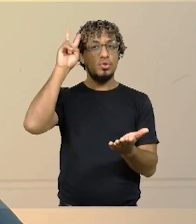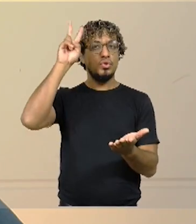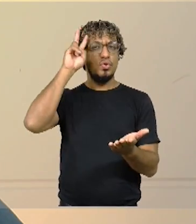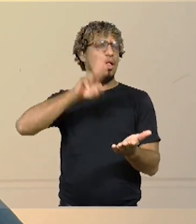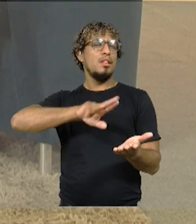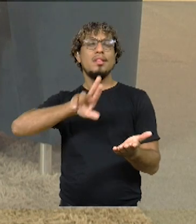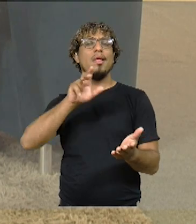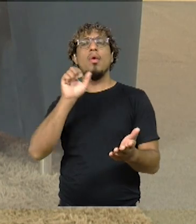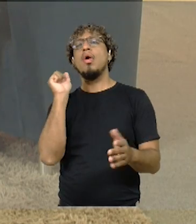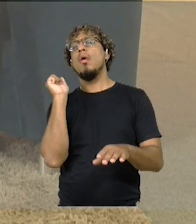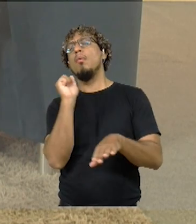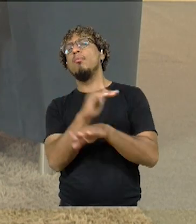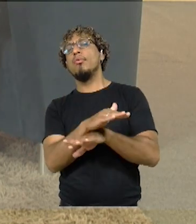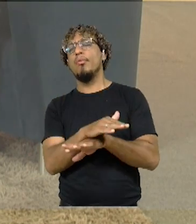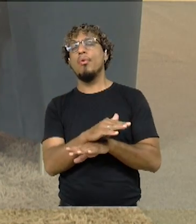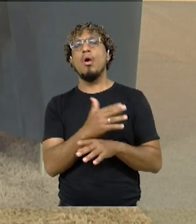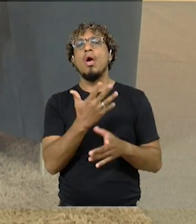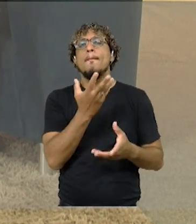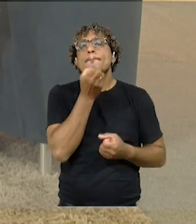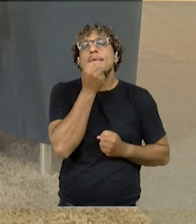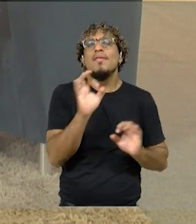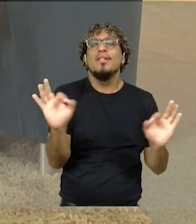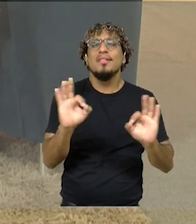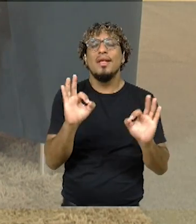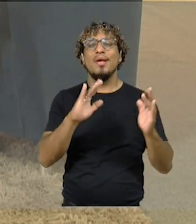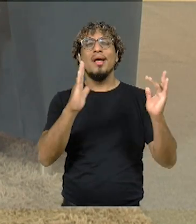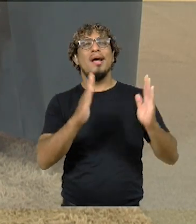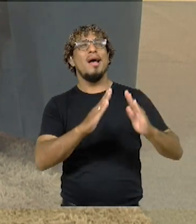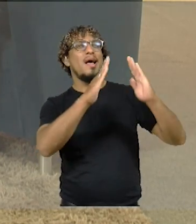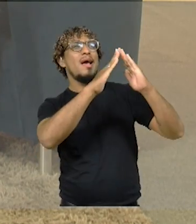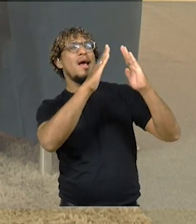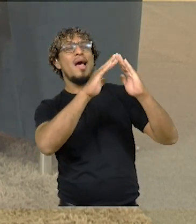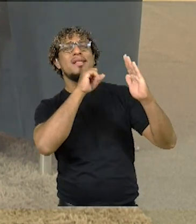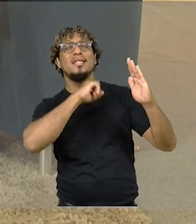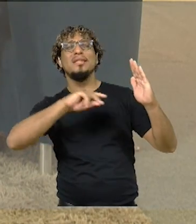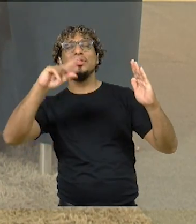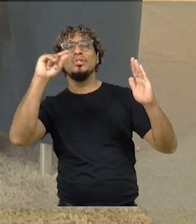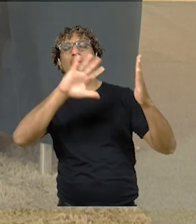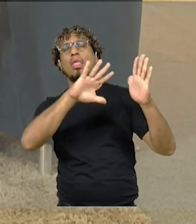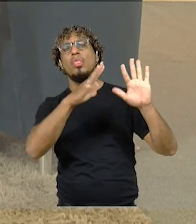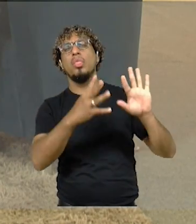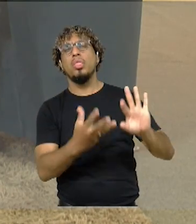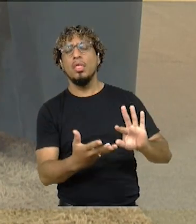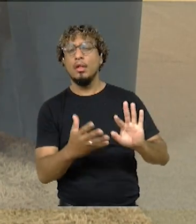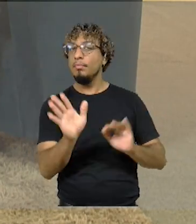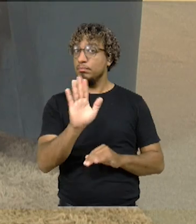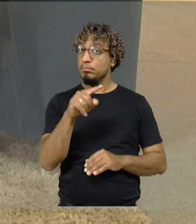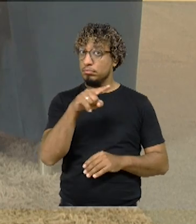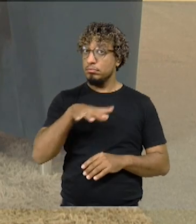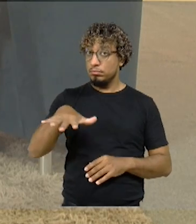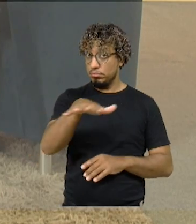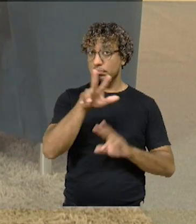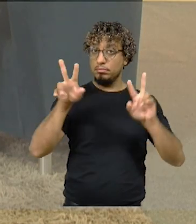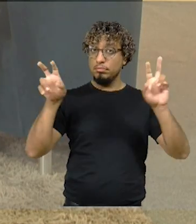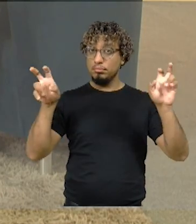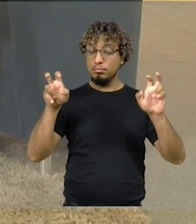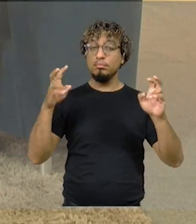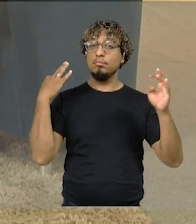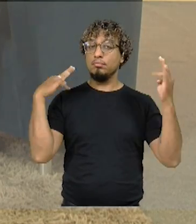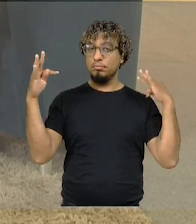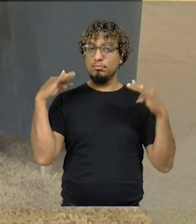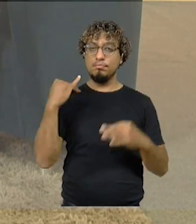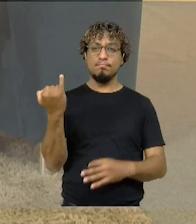tem várias comunidades tradicionais centenárias na zona rural de São Luís, né, que infelizmente o plano diretor quer acabar,